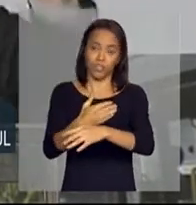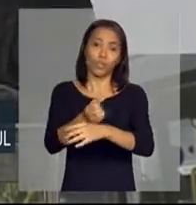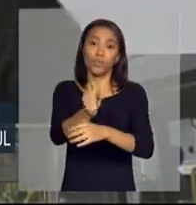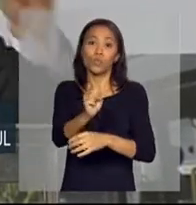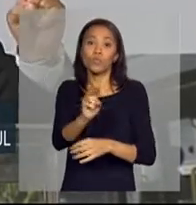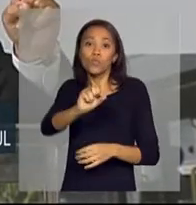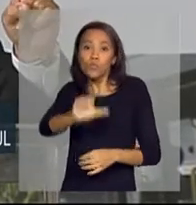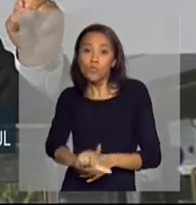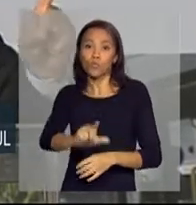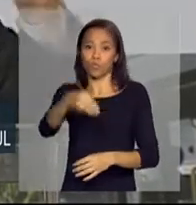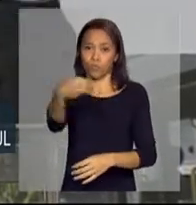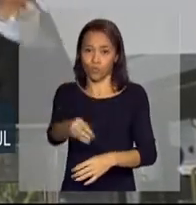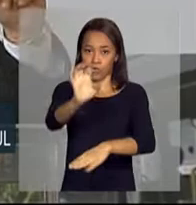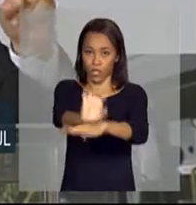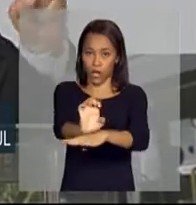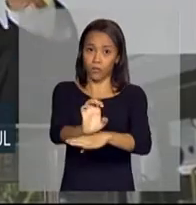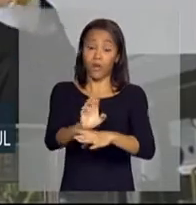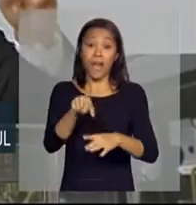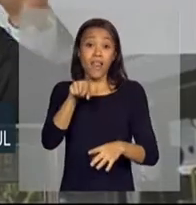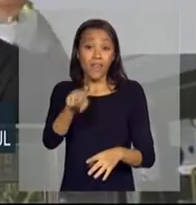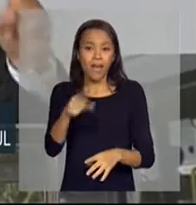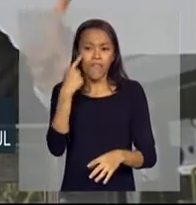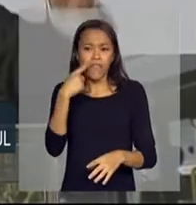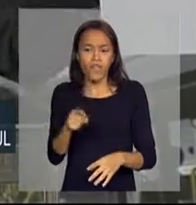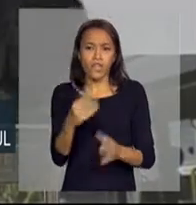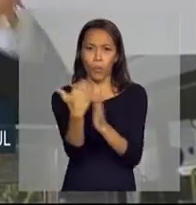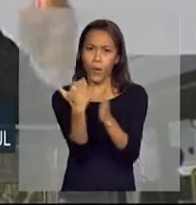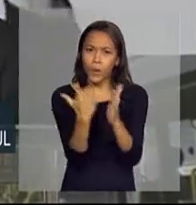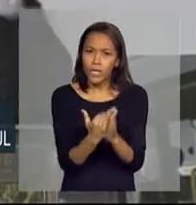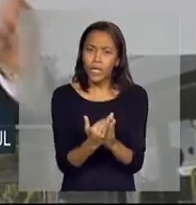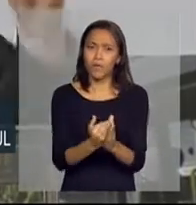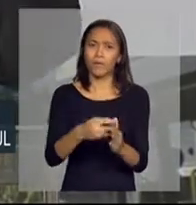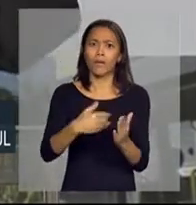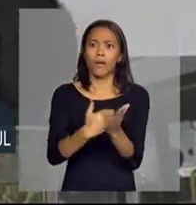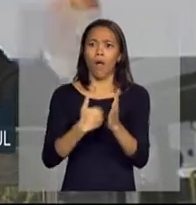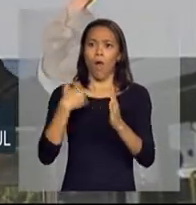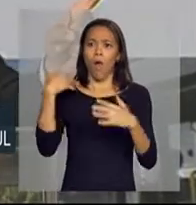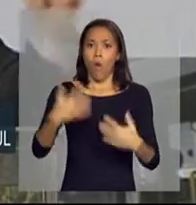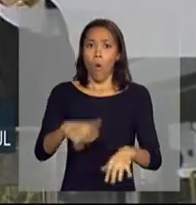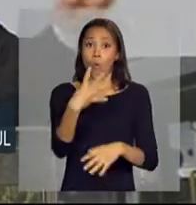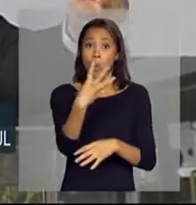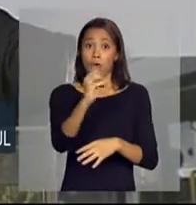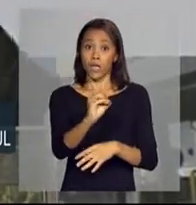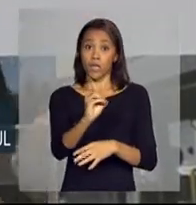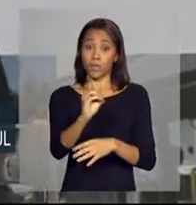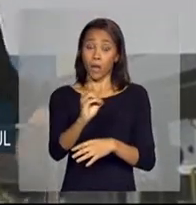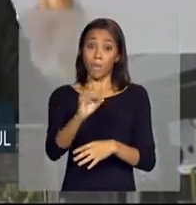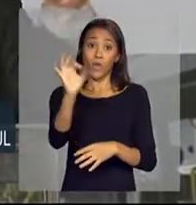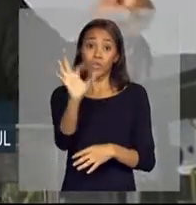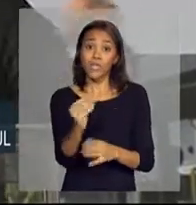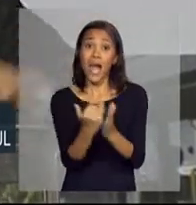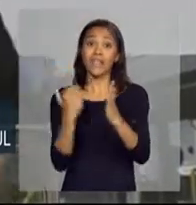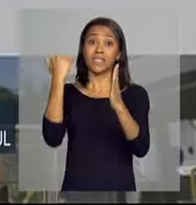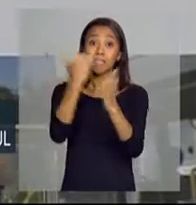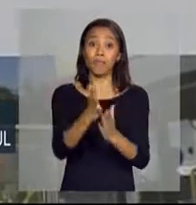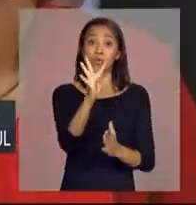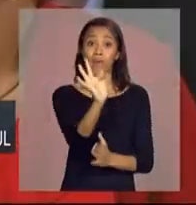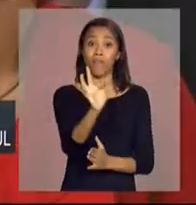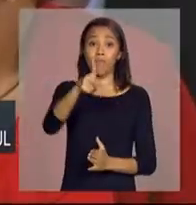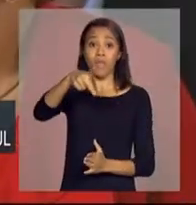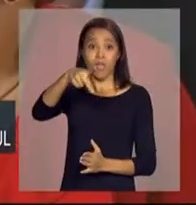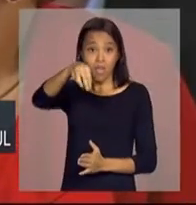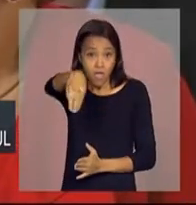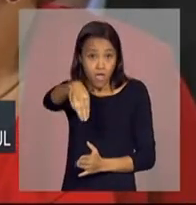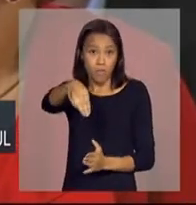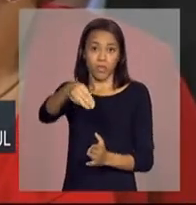o Pronaf representa um volume de recursos 40% acima do que o FPM passa para aquele município.